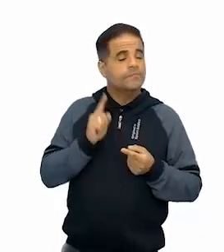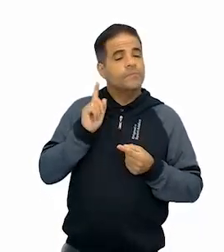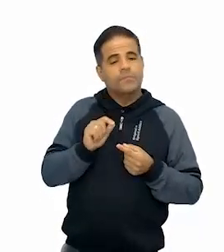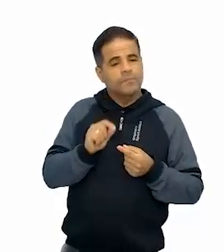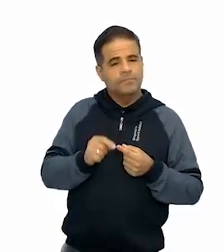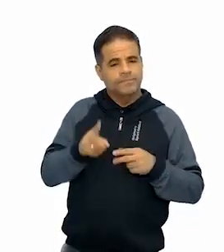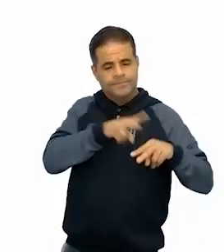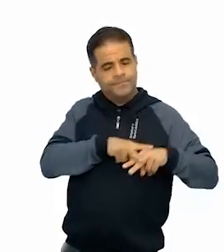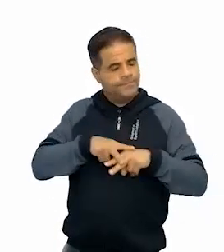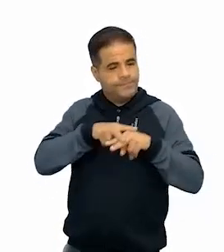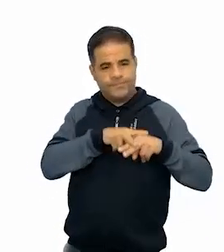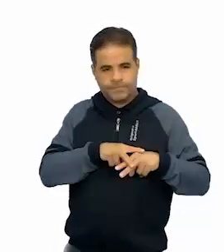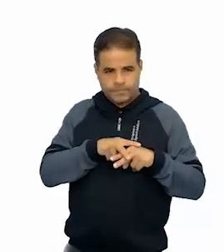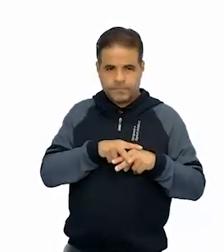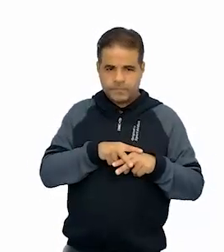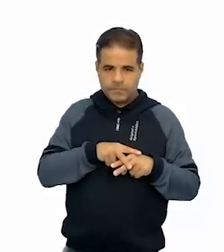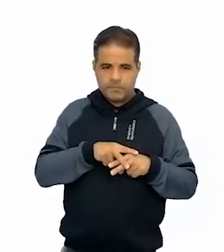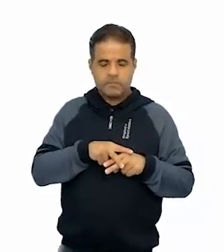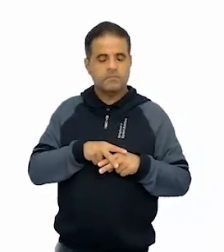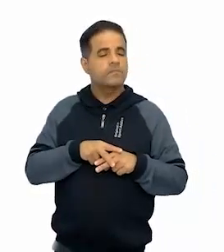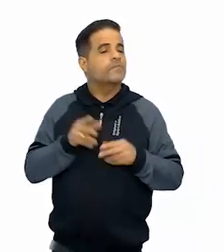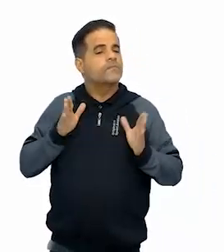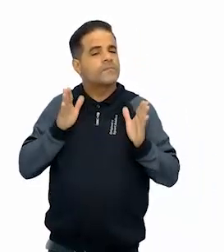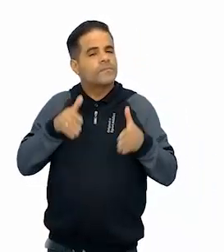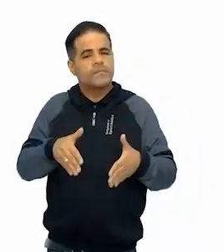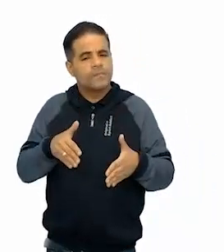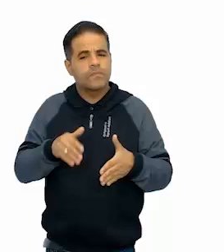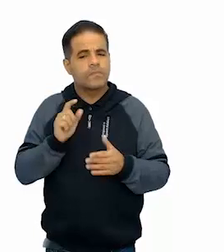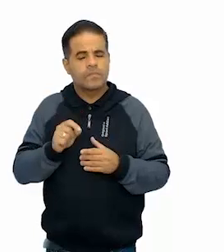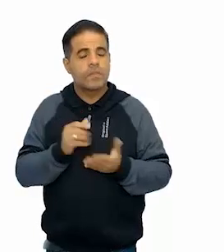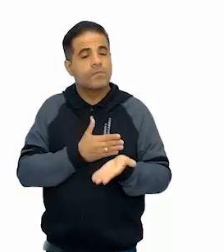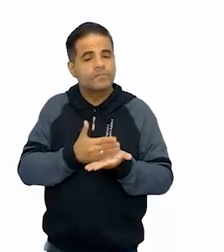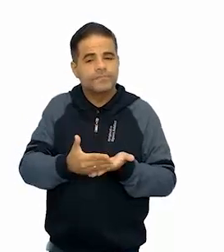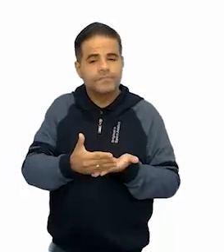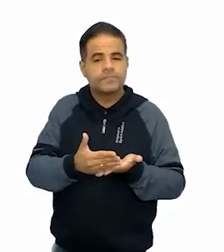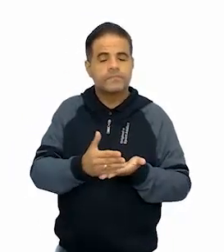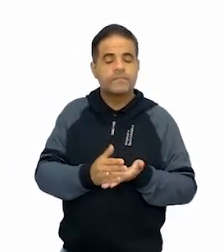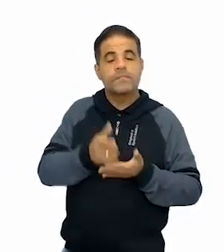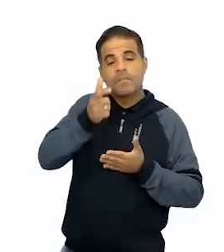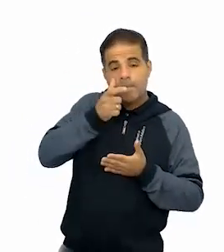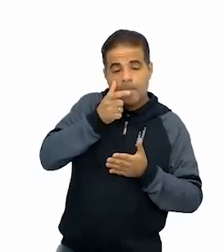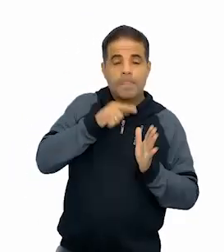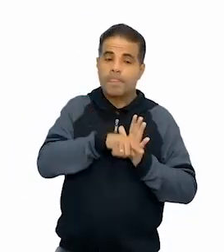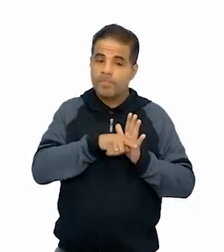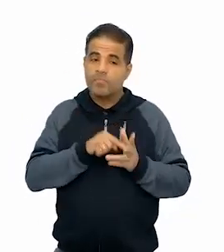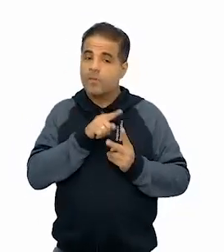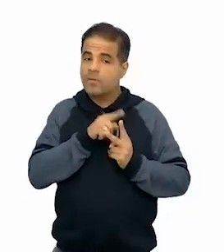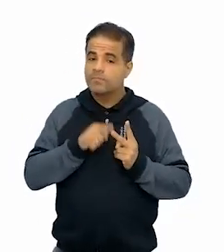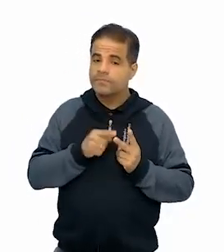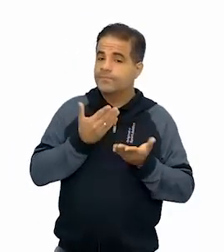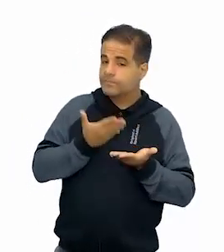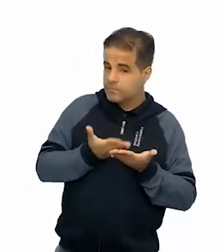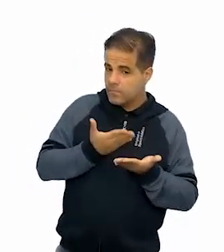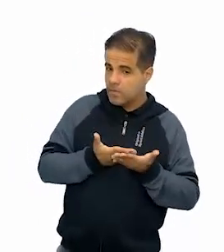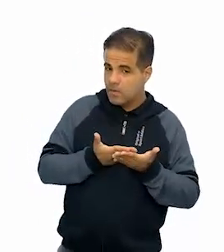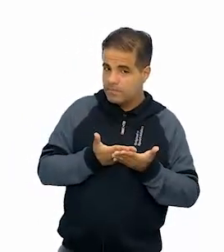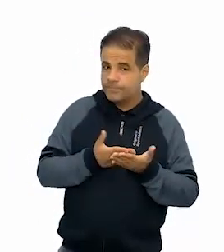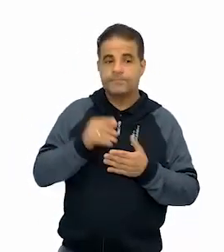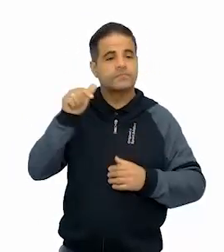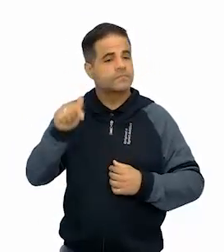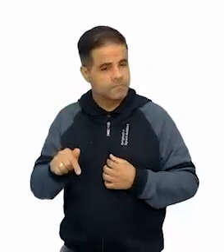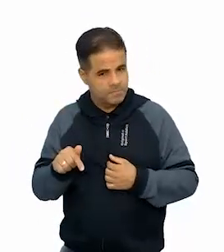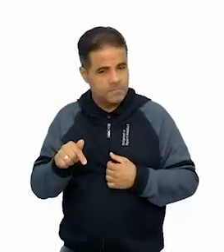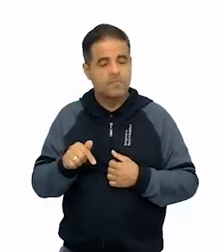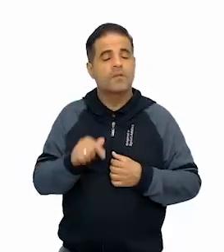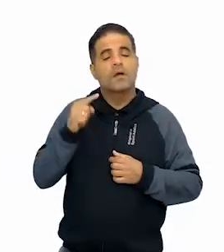vamos recapitular o percurso que fizemos. Para começar, analisamos 2 aulas da sequência didática 7,